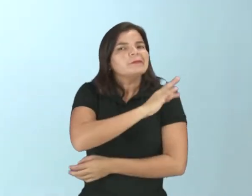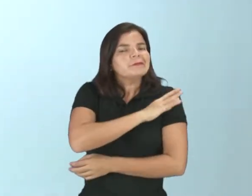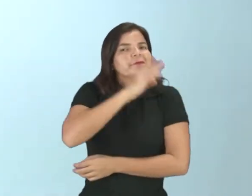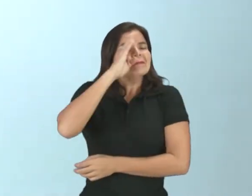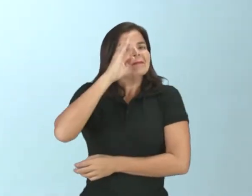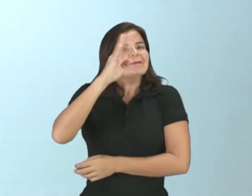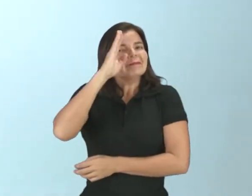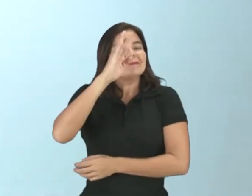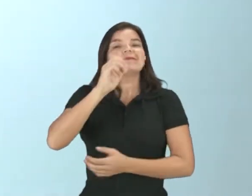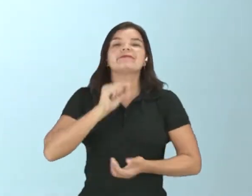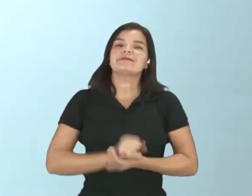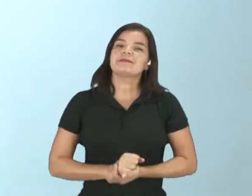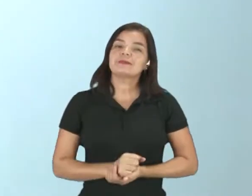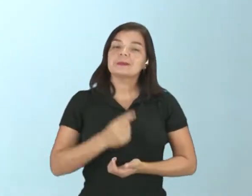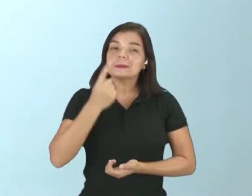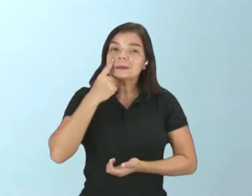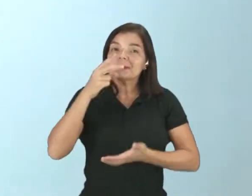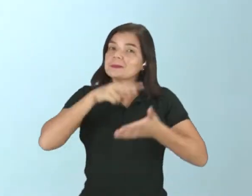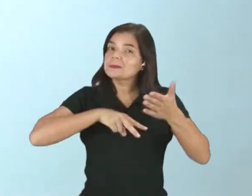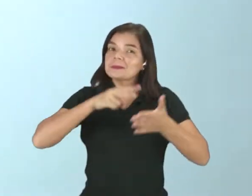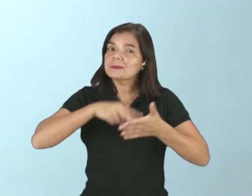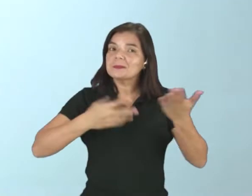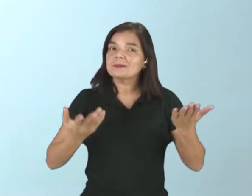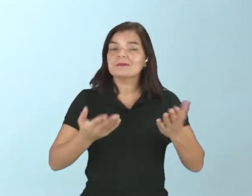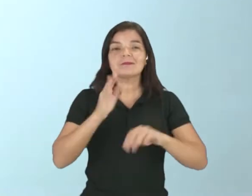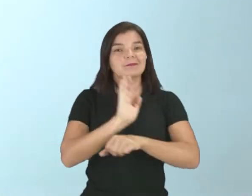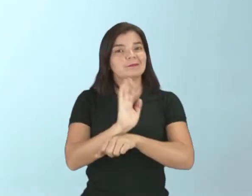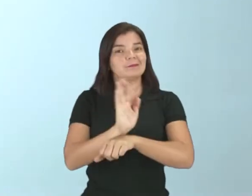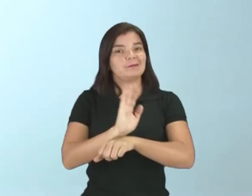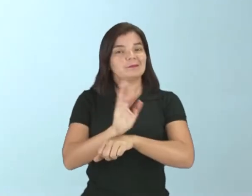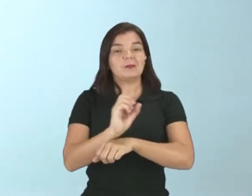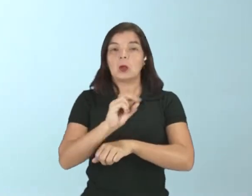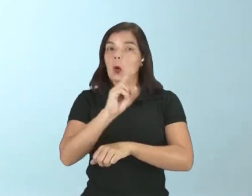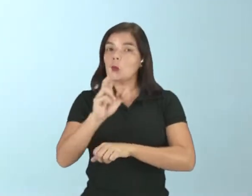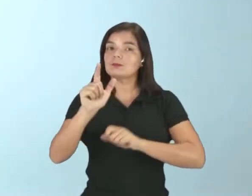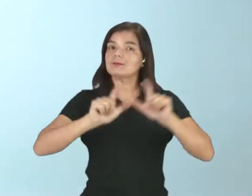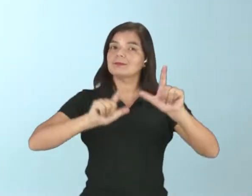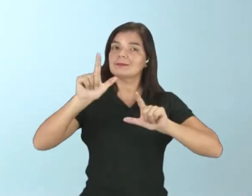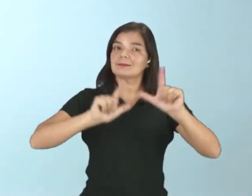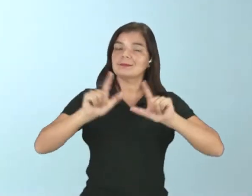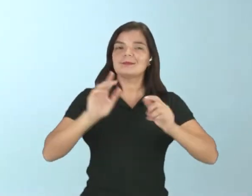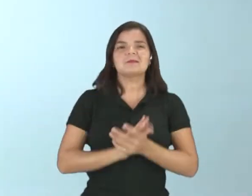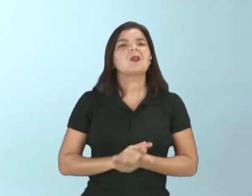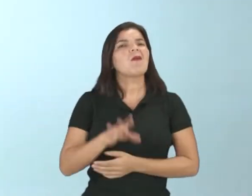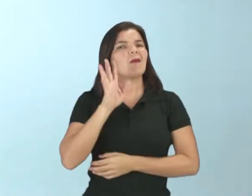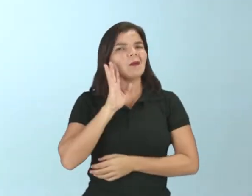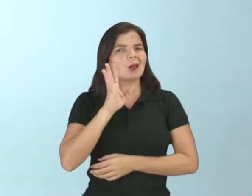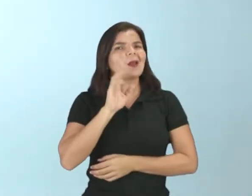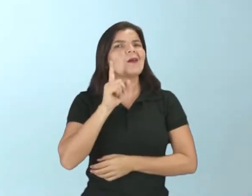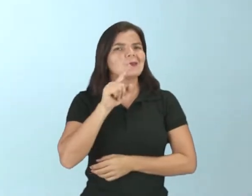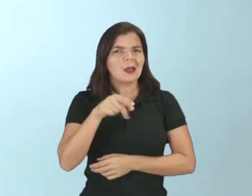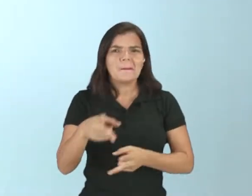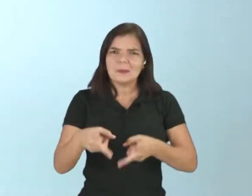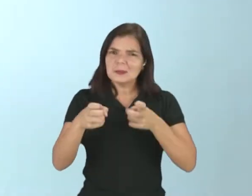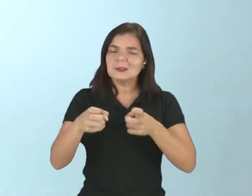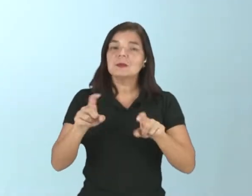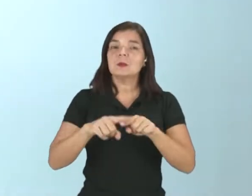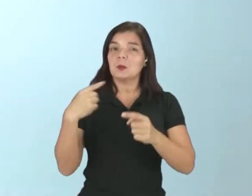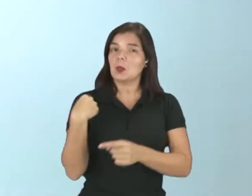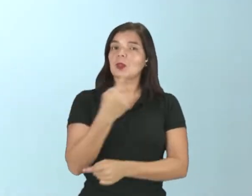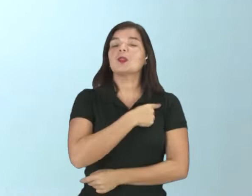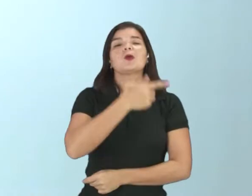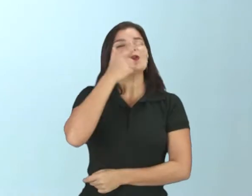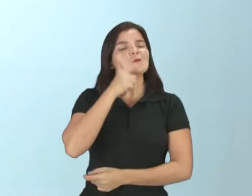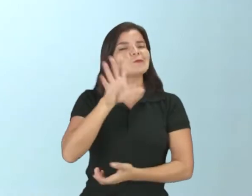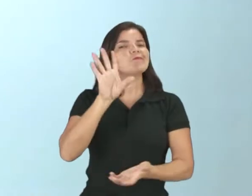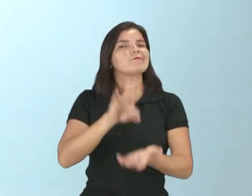ilusionista? Segundo o que nós acabamos de ler, o cinema ou a televisão. Interessante perceber isso, não é? Nós